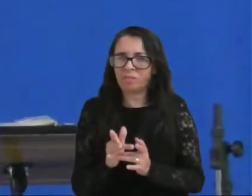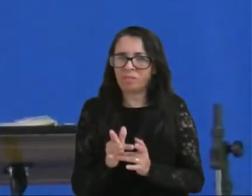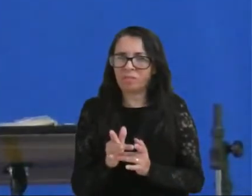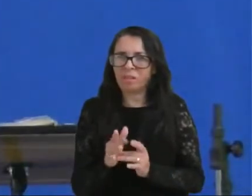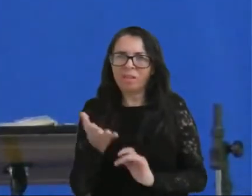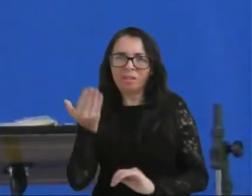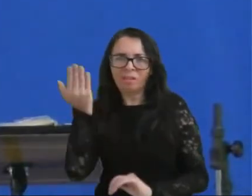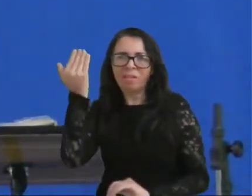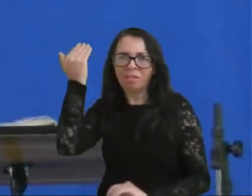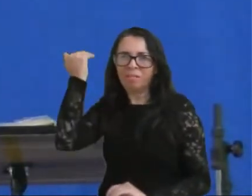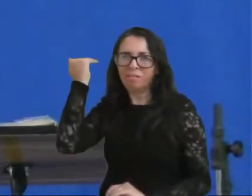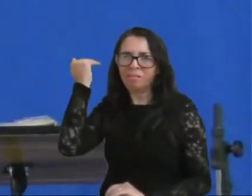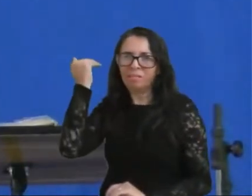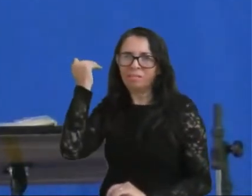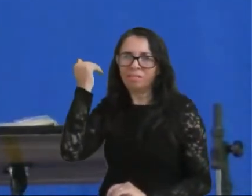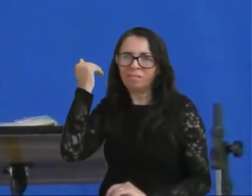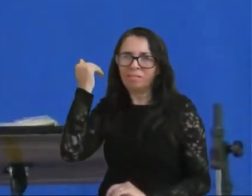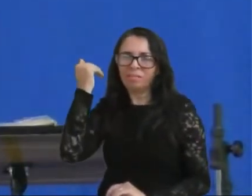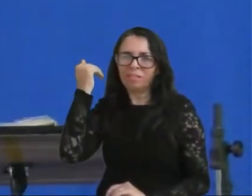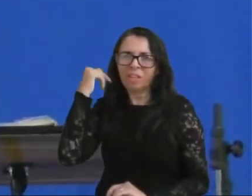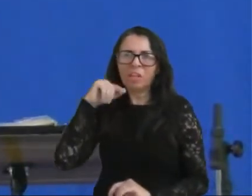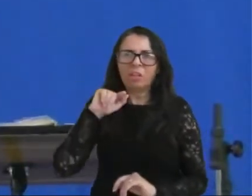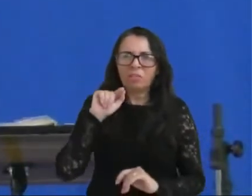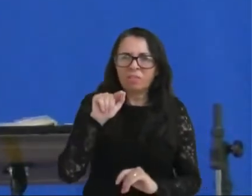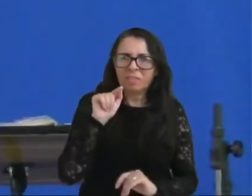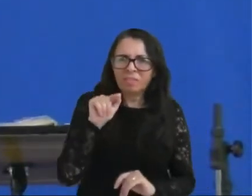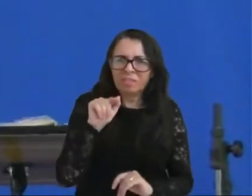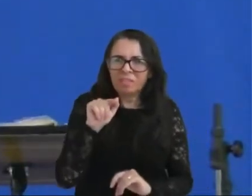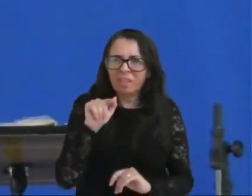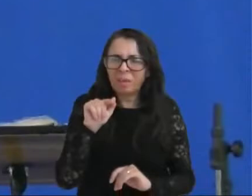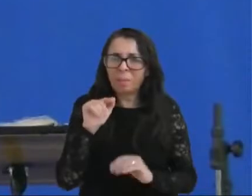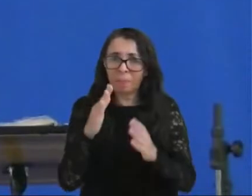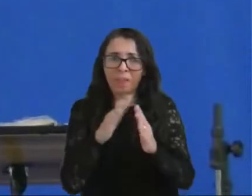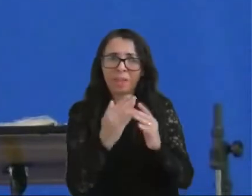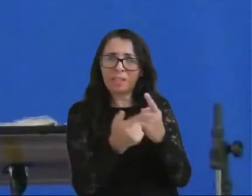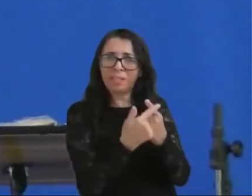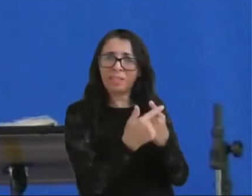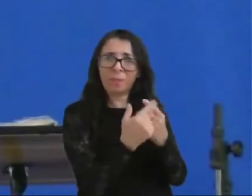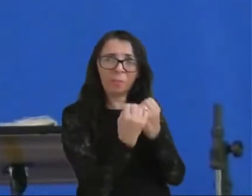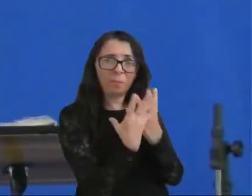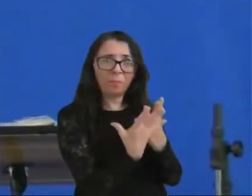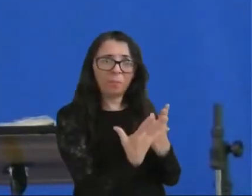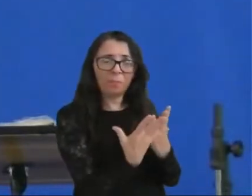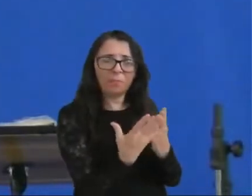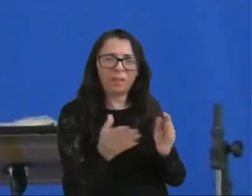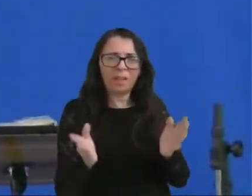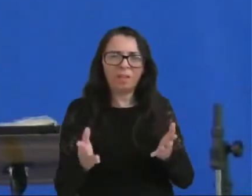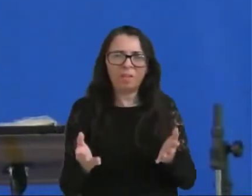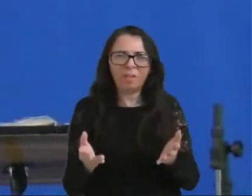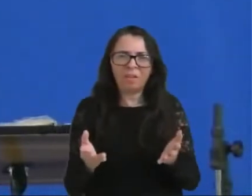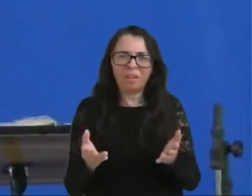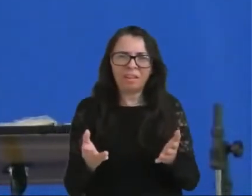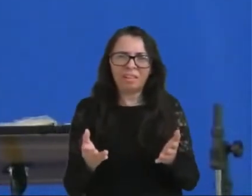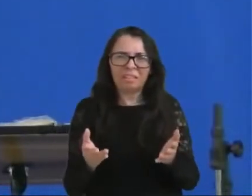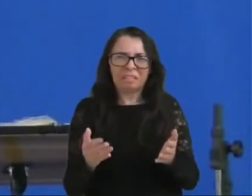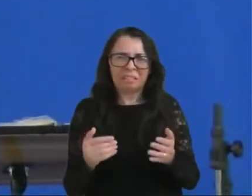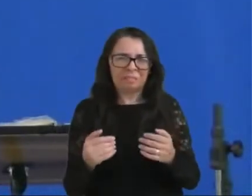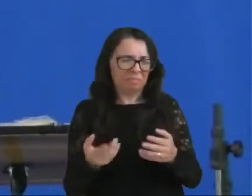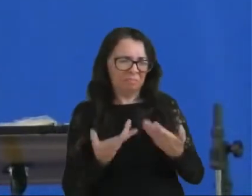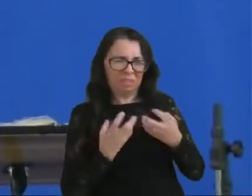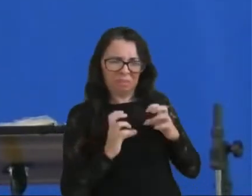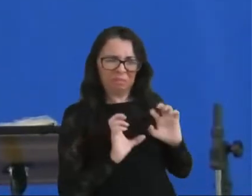Foi alguma coisa que te machucou? Foi um irmão que não te cumprimentou? Como eu tenho visto um crente, casquinha de